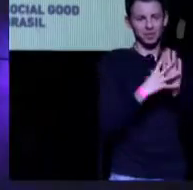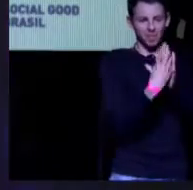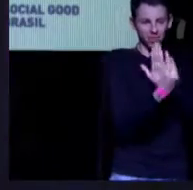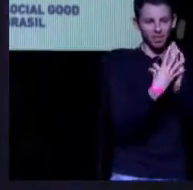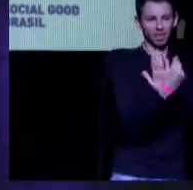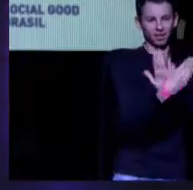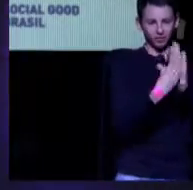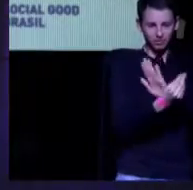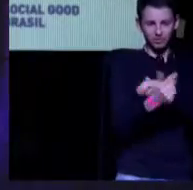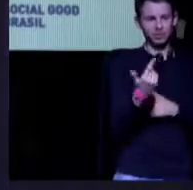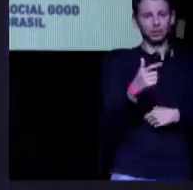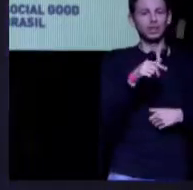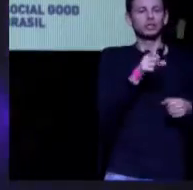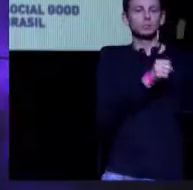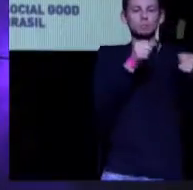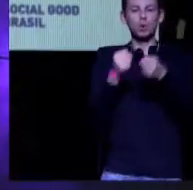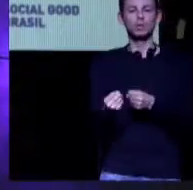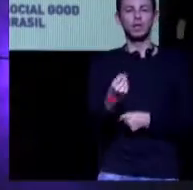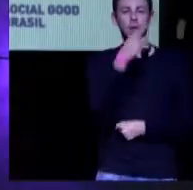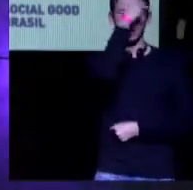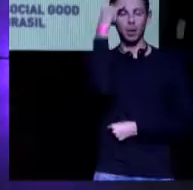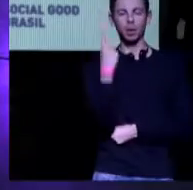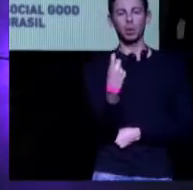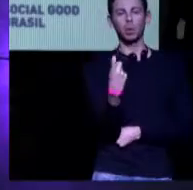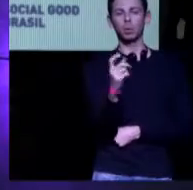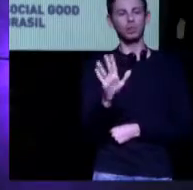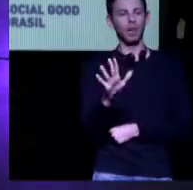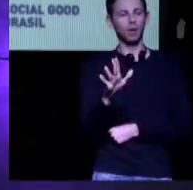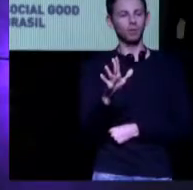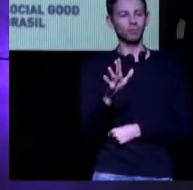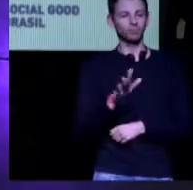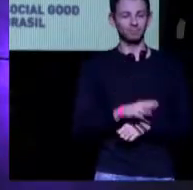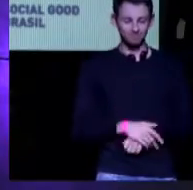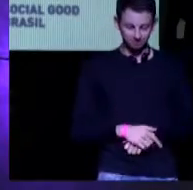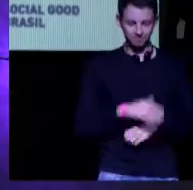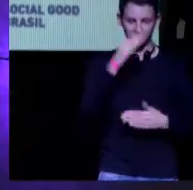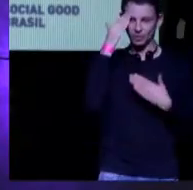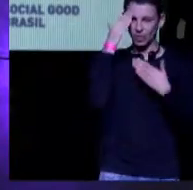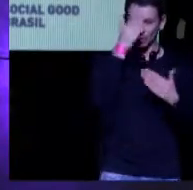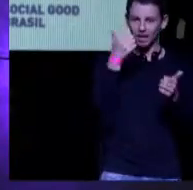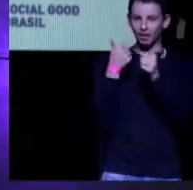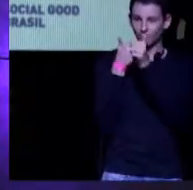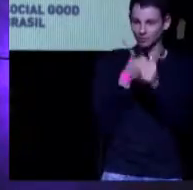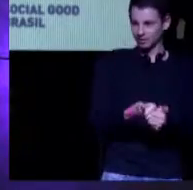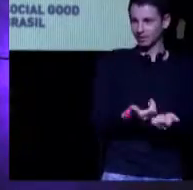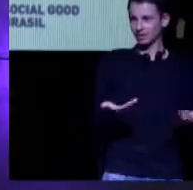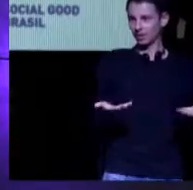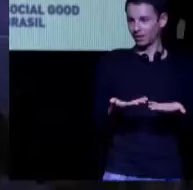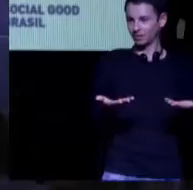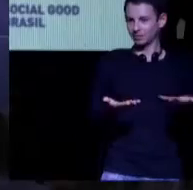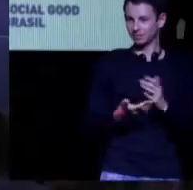e querendo transformar obrigada vamos seguir com agenda